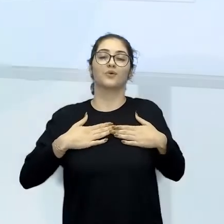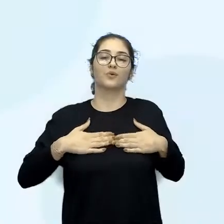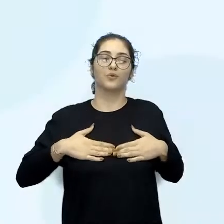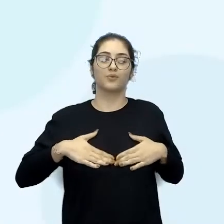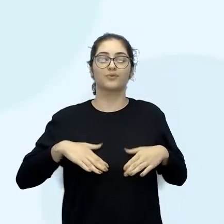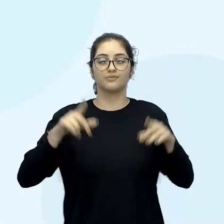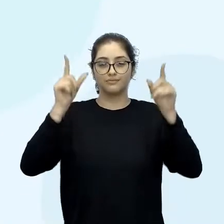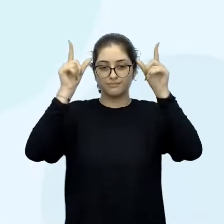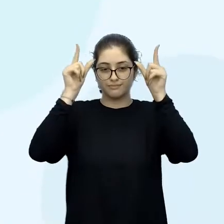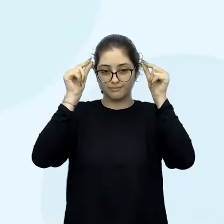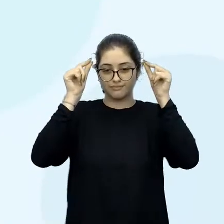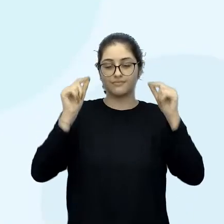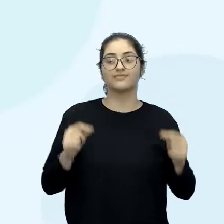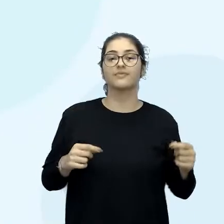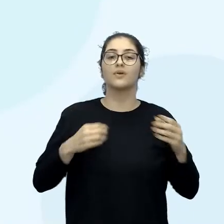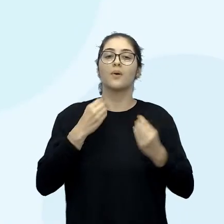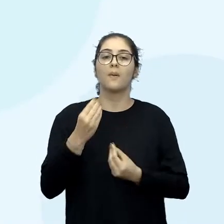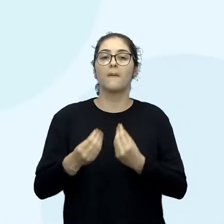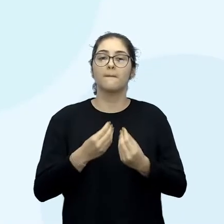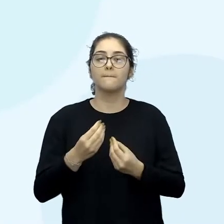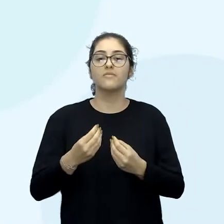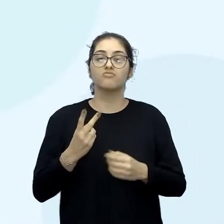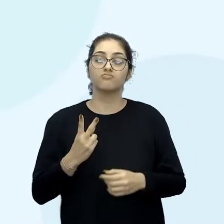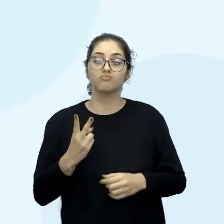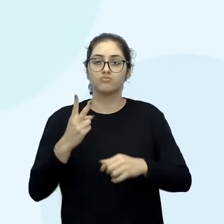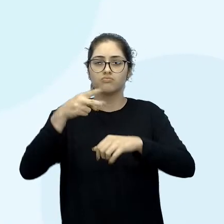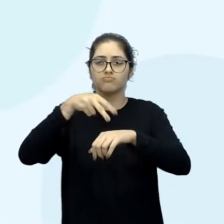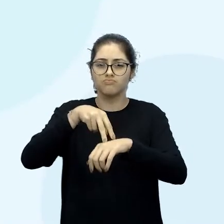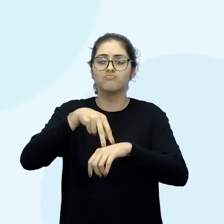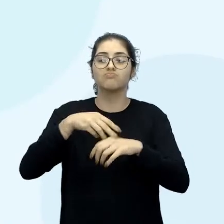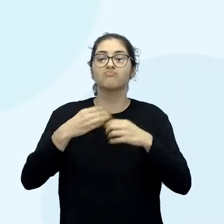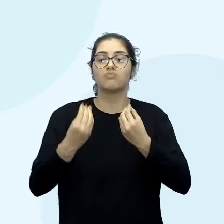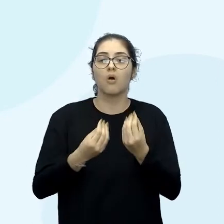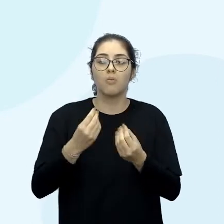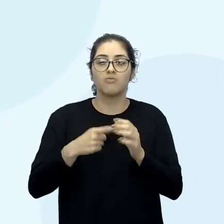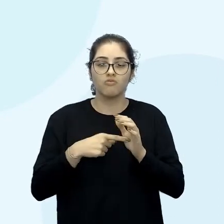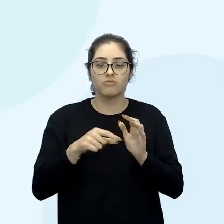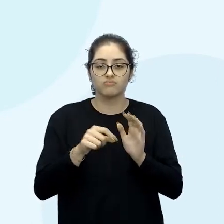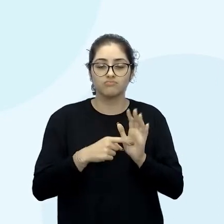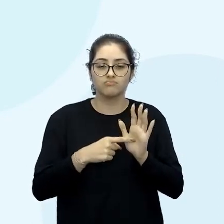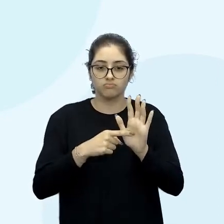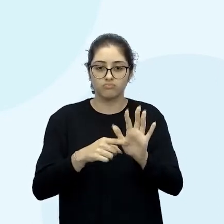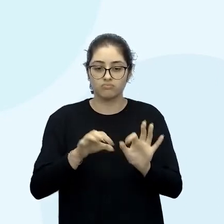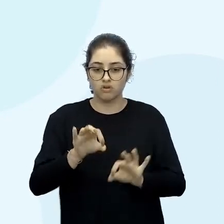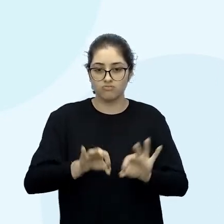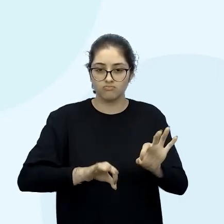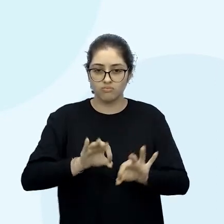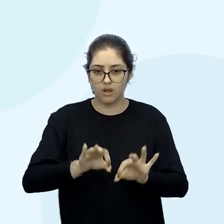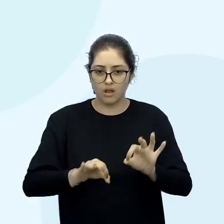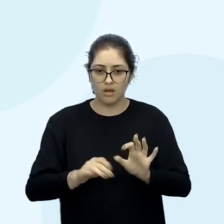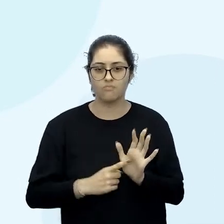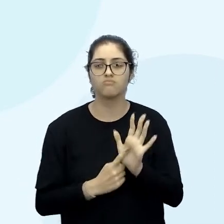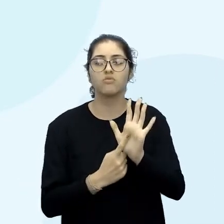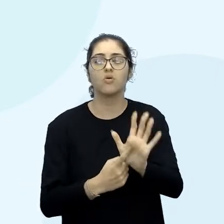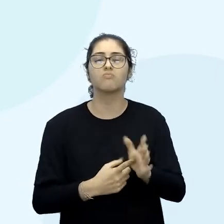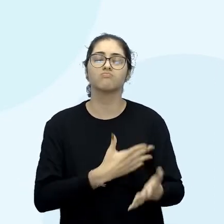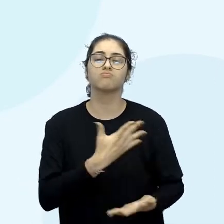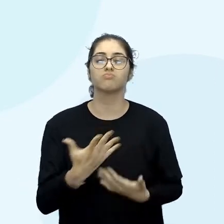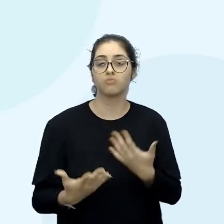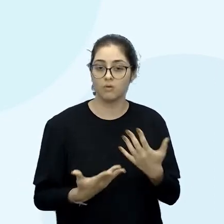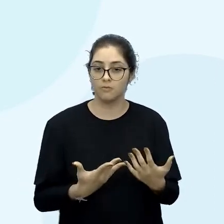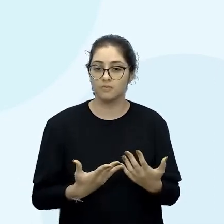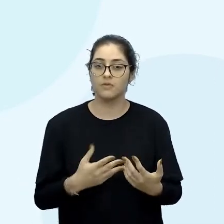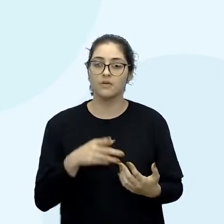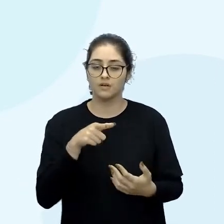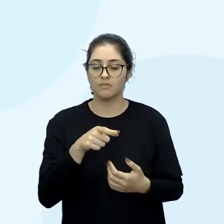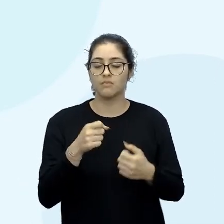aí, como eu vou colocar esse projeto em ação? Pensando agora que esse sonho ele pode se realizar, se